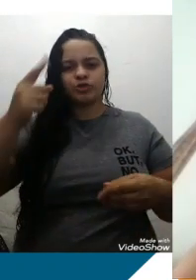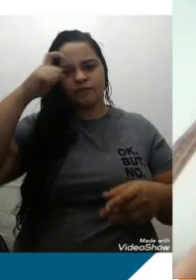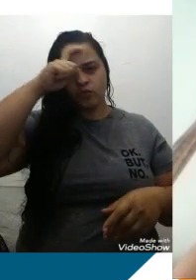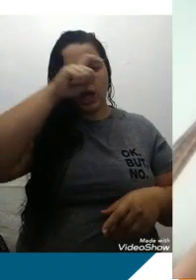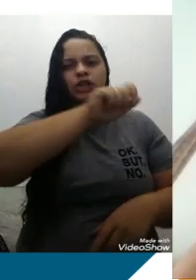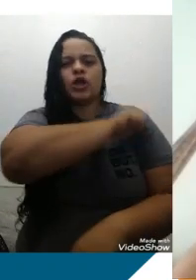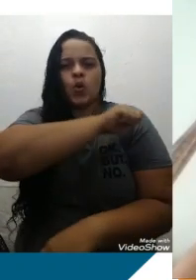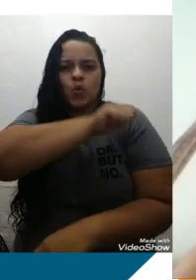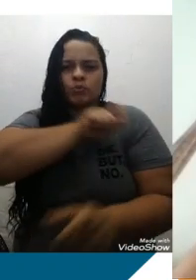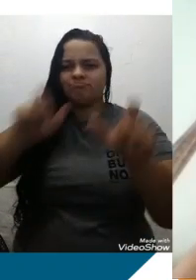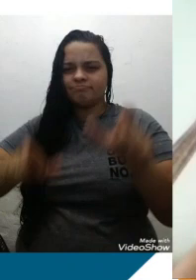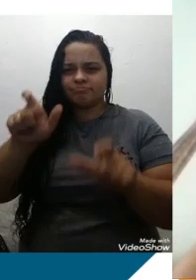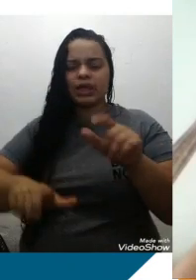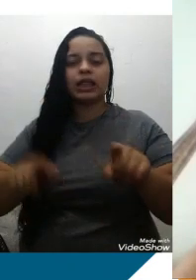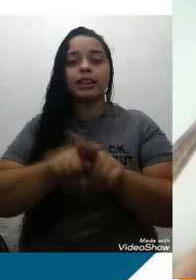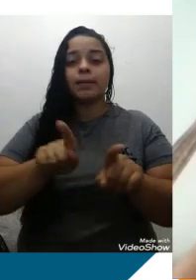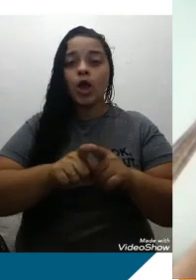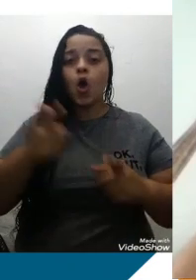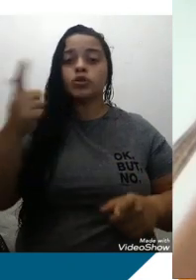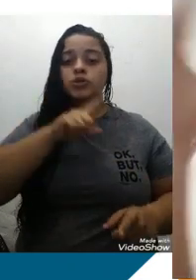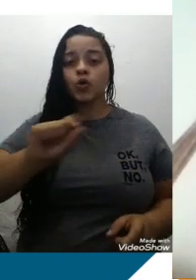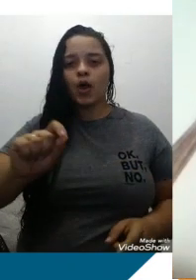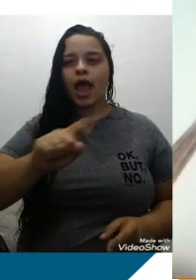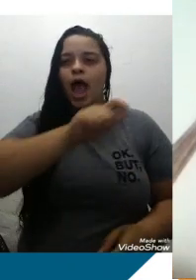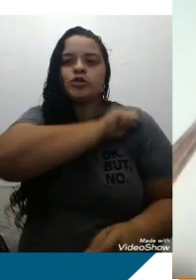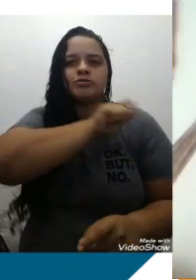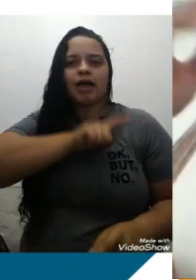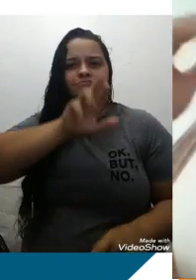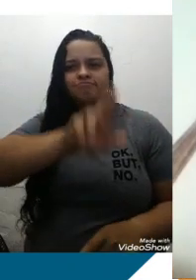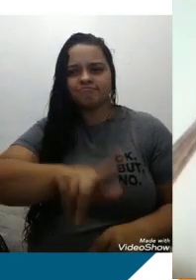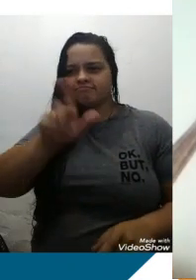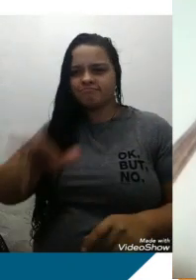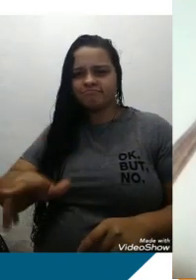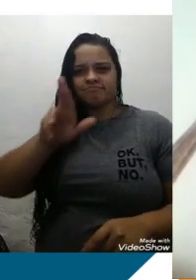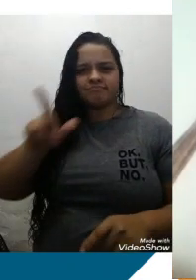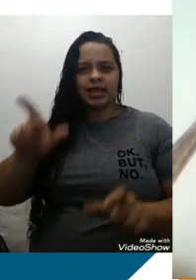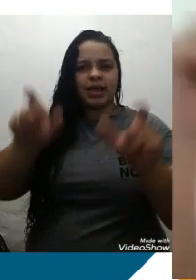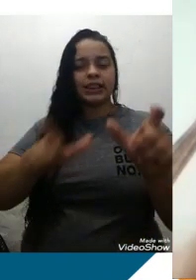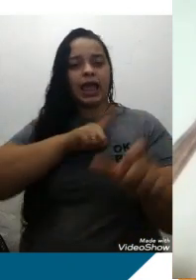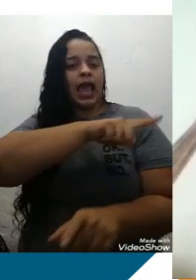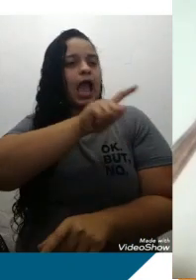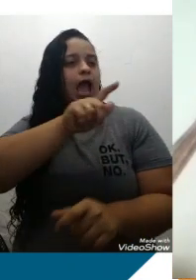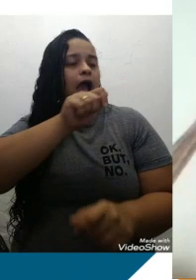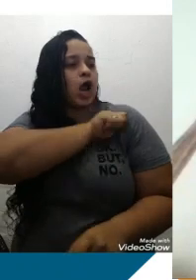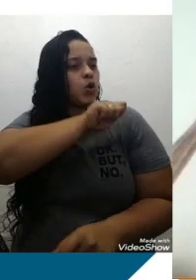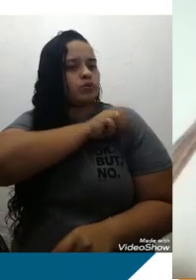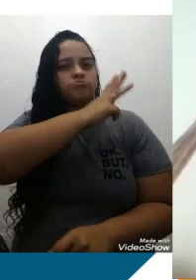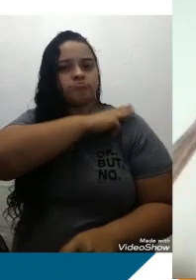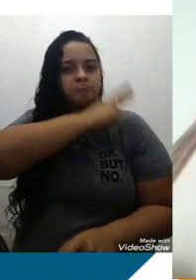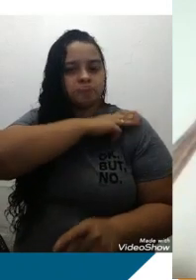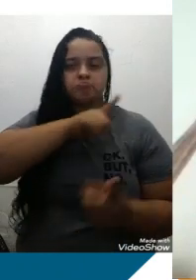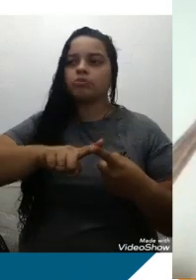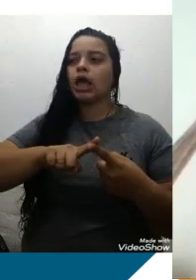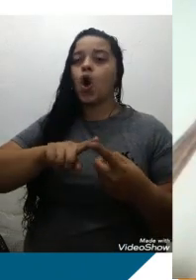dificuldades. E era maravilhoso também poder lidar com alunos tão diferentes. Alguns alunos que ainda estavam fazendo ensino médio, outros alunos que já estavam